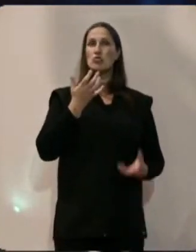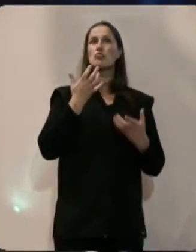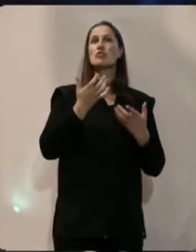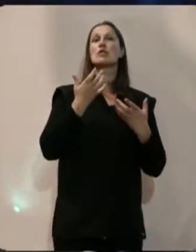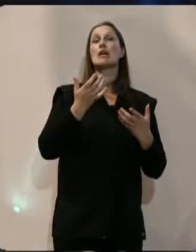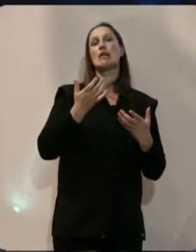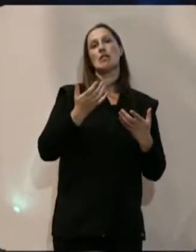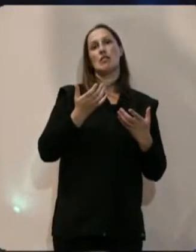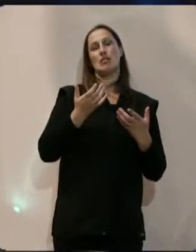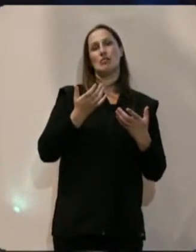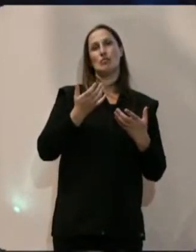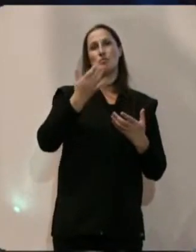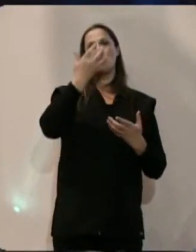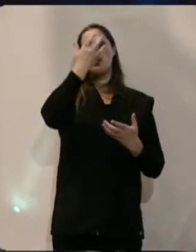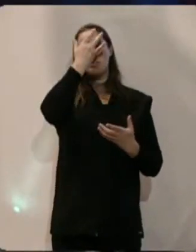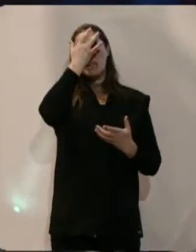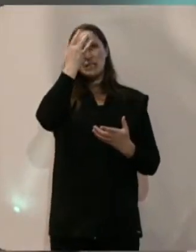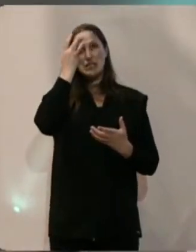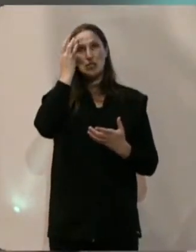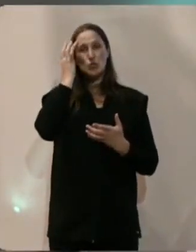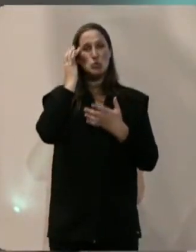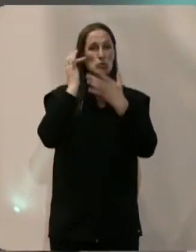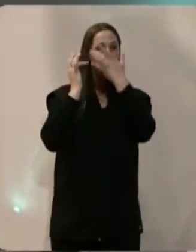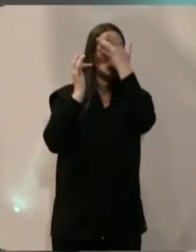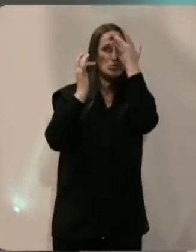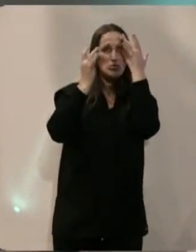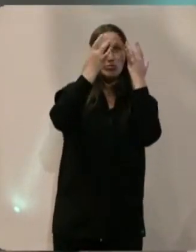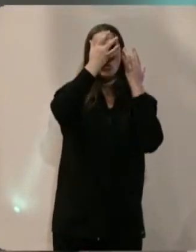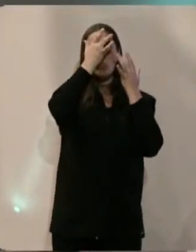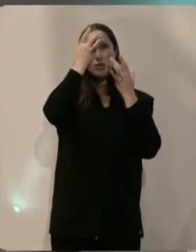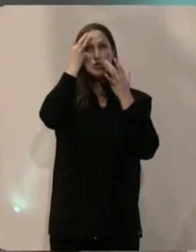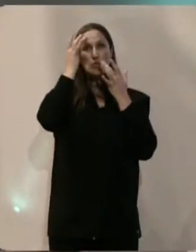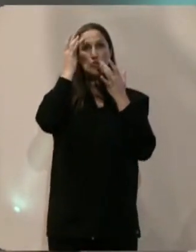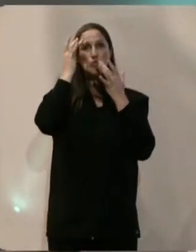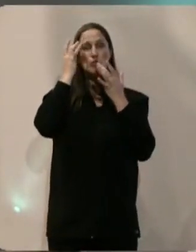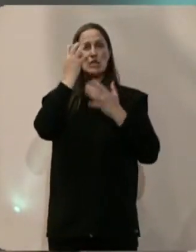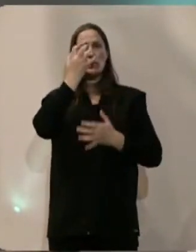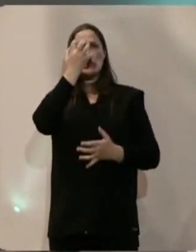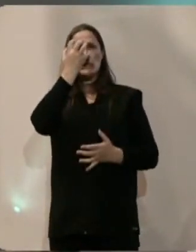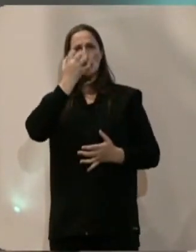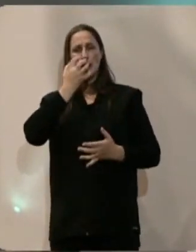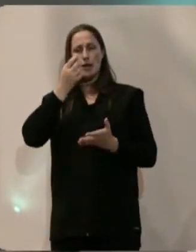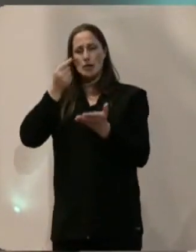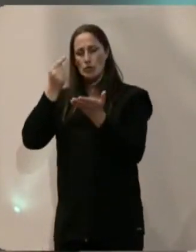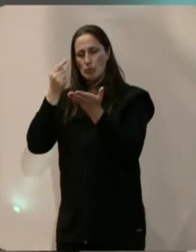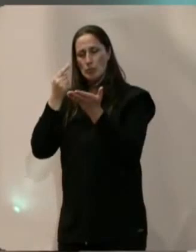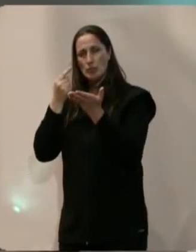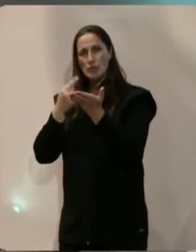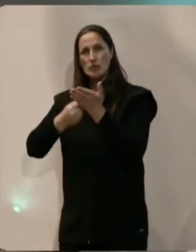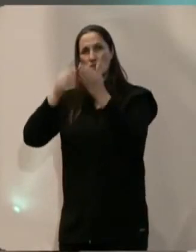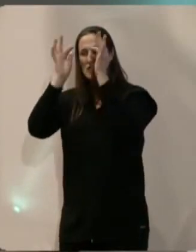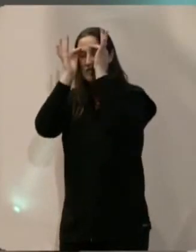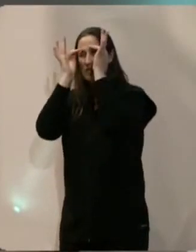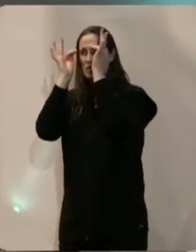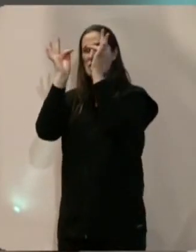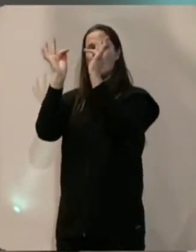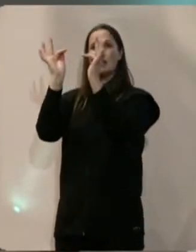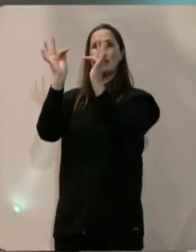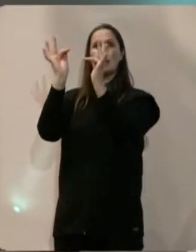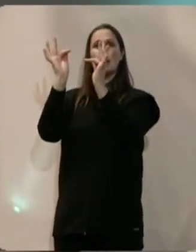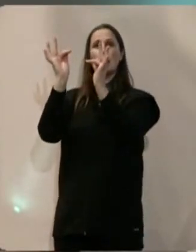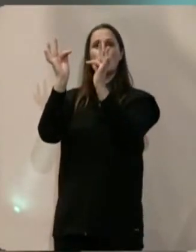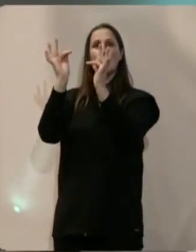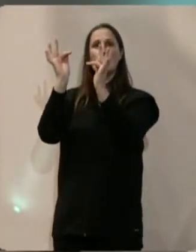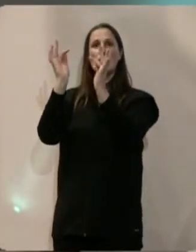exército de gente séria, comprometida, fiel, que eu possa transformar até